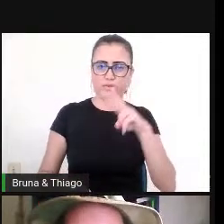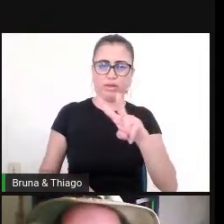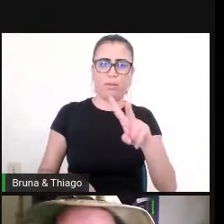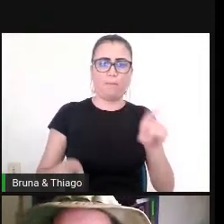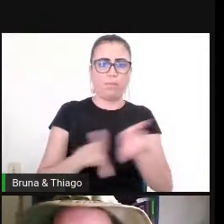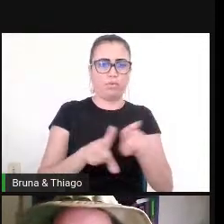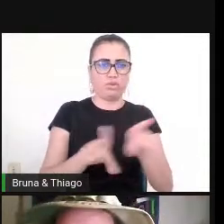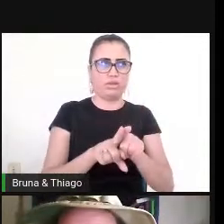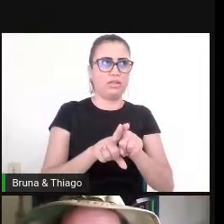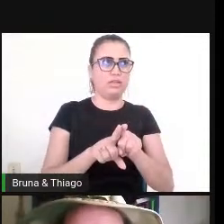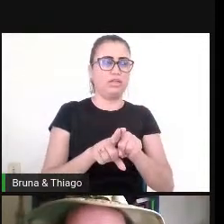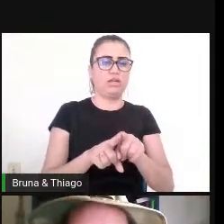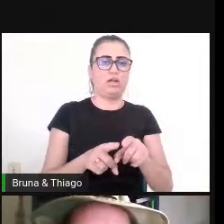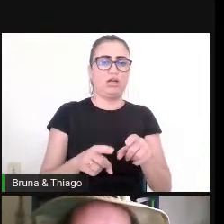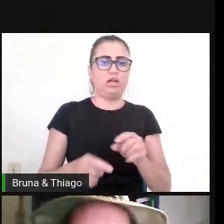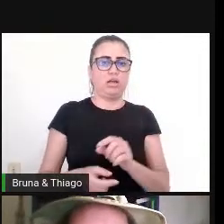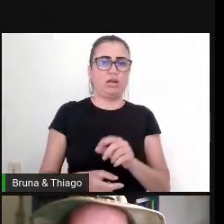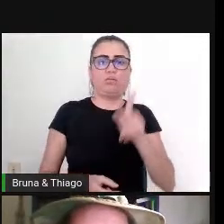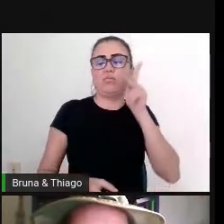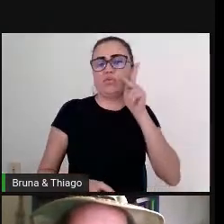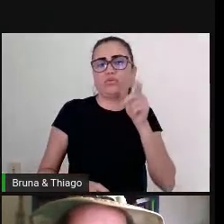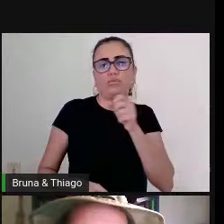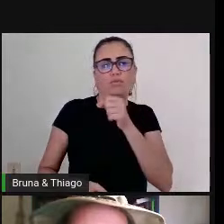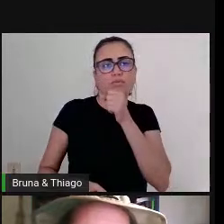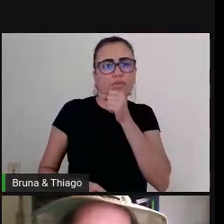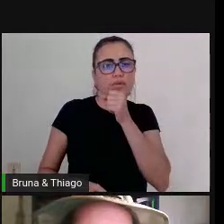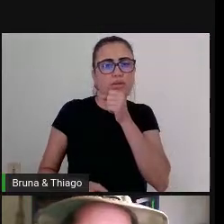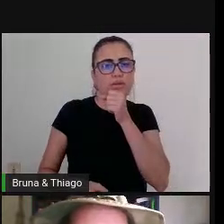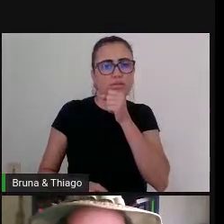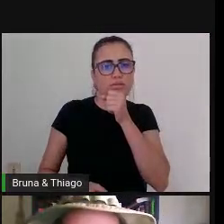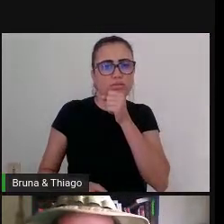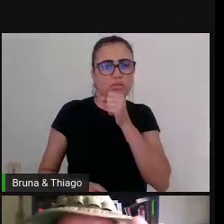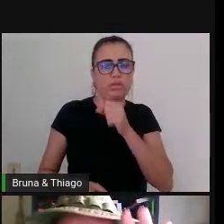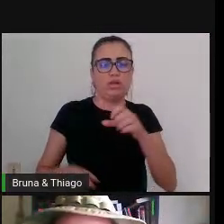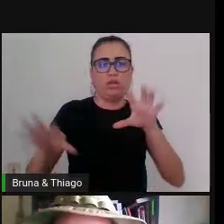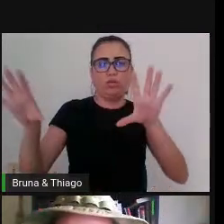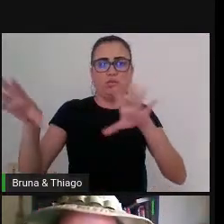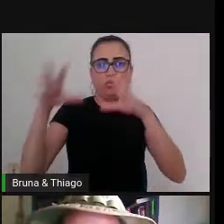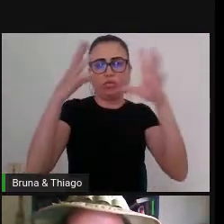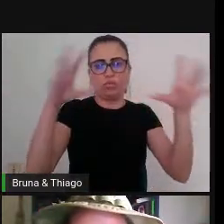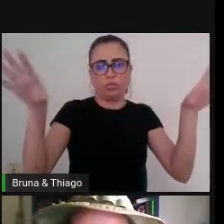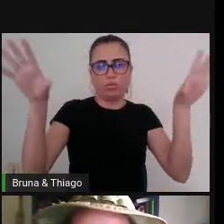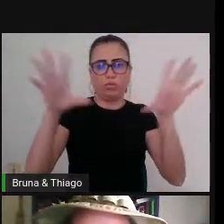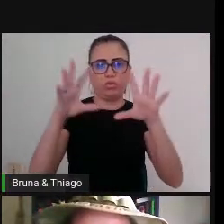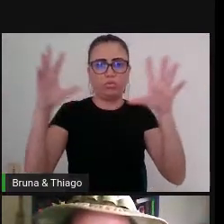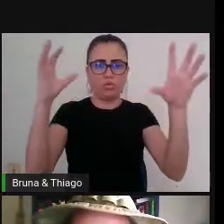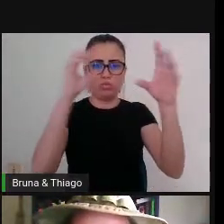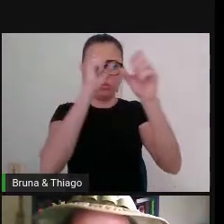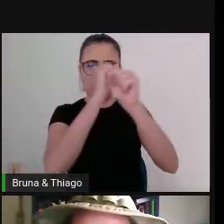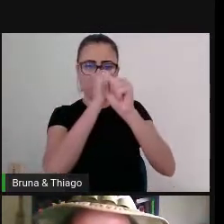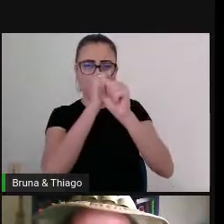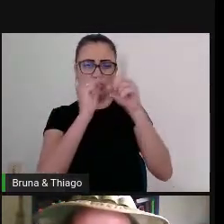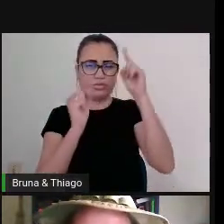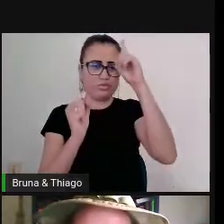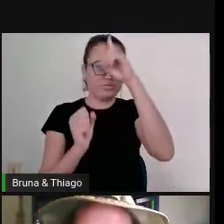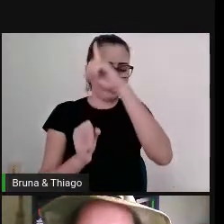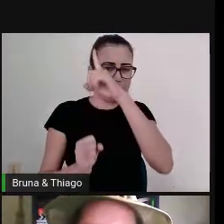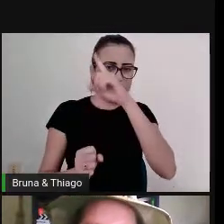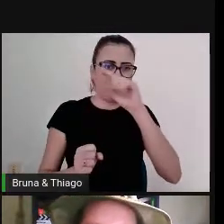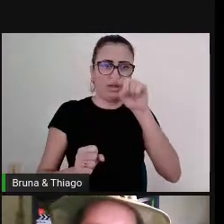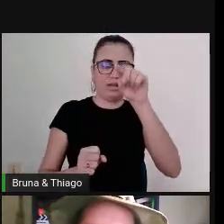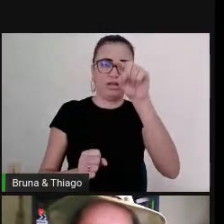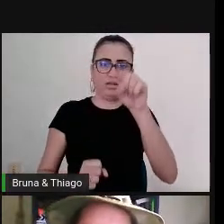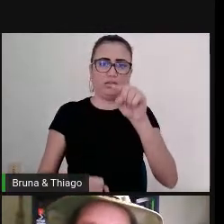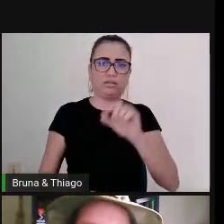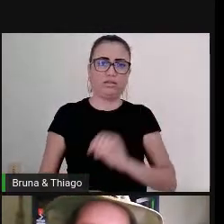Porto Velho, foi no mês de agosto essa foto. Então, por isso que está meio esfumaçado assim. Bem aqui em cima nós temos a hidrelétrica de